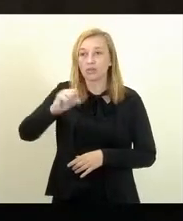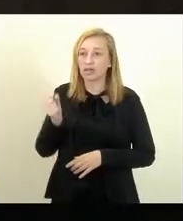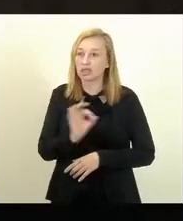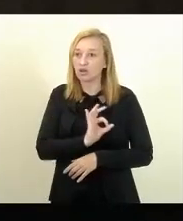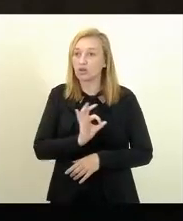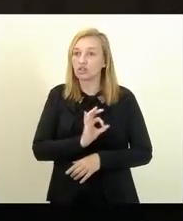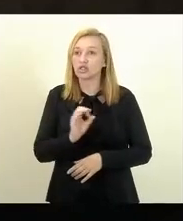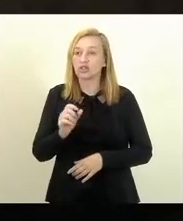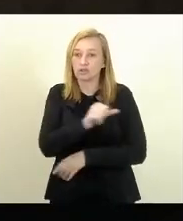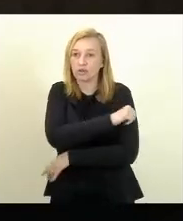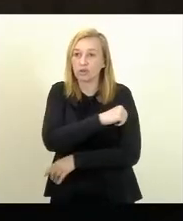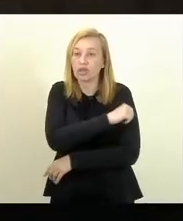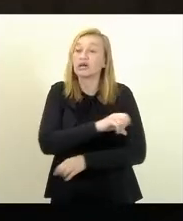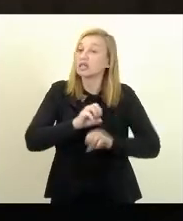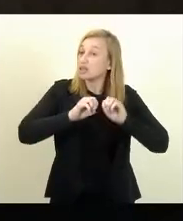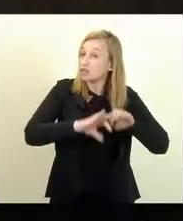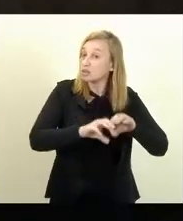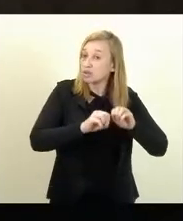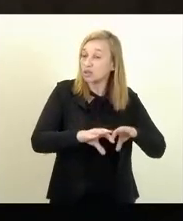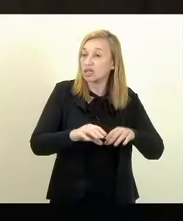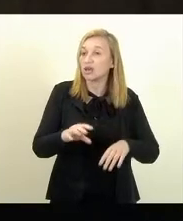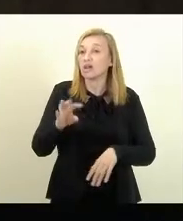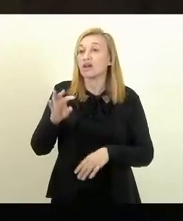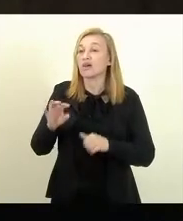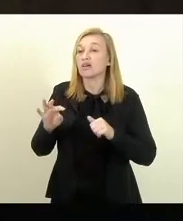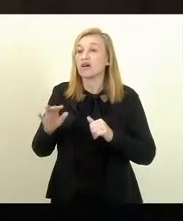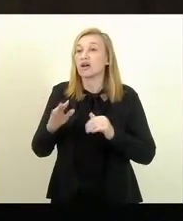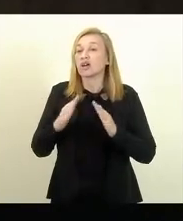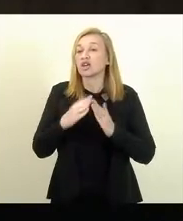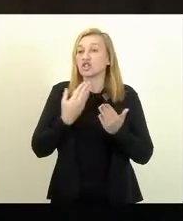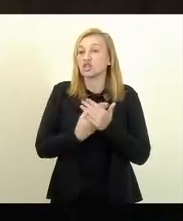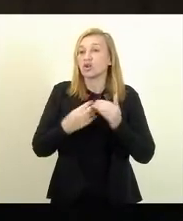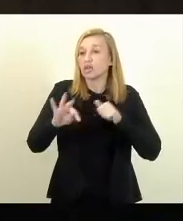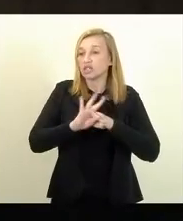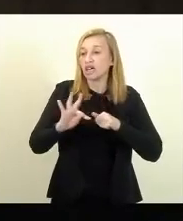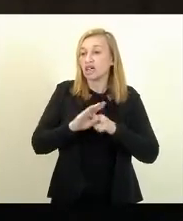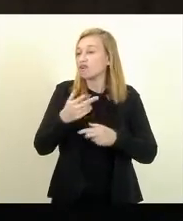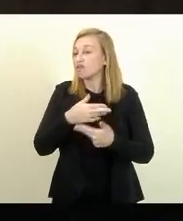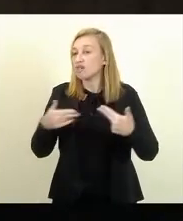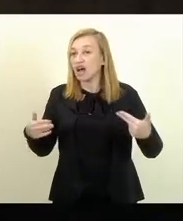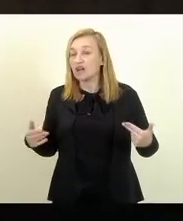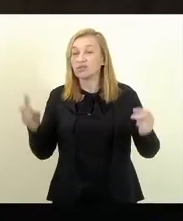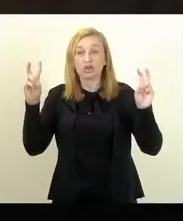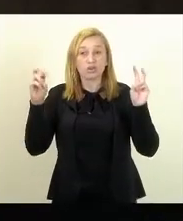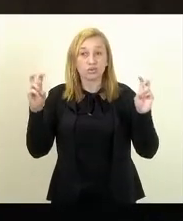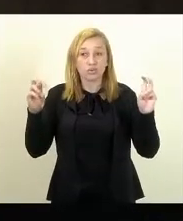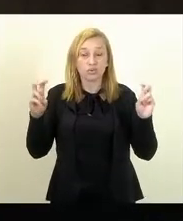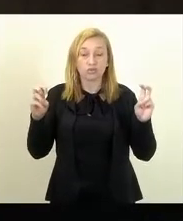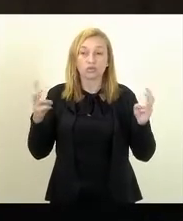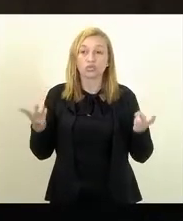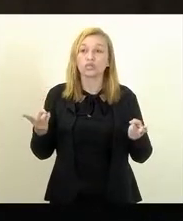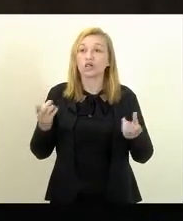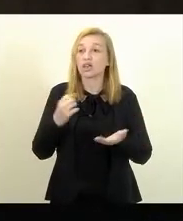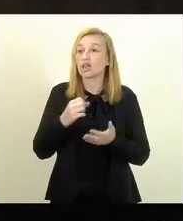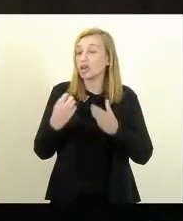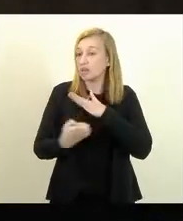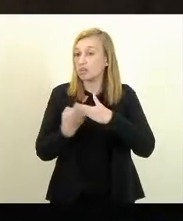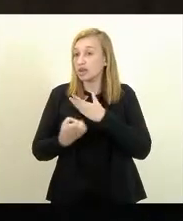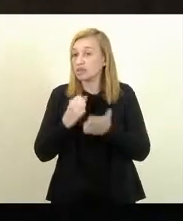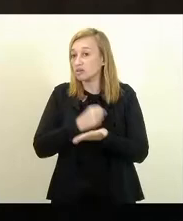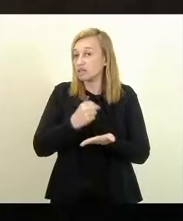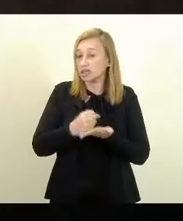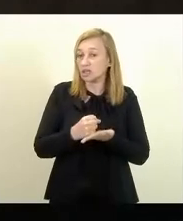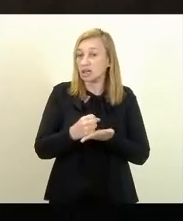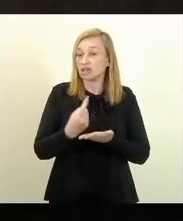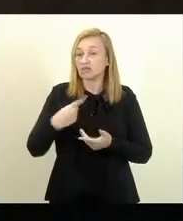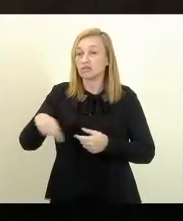enfermeira Rejane. Na educação, na FAETEC, muito comuns os casos, deputada Célia Jordão, de empresas contratadas, prestaram serviço,